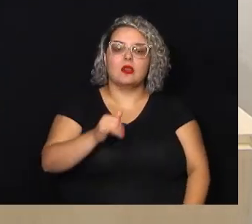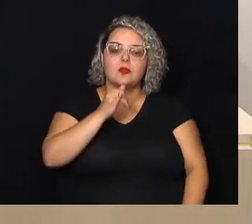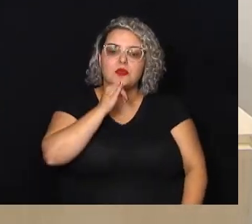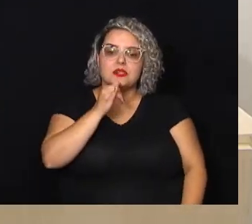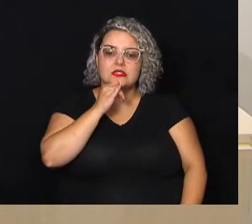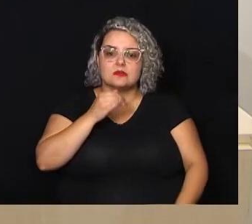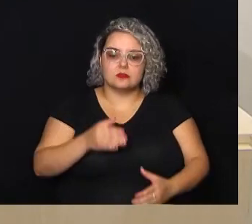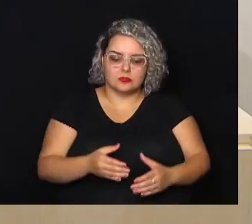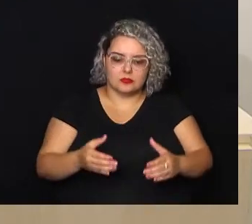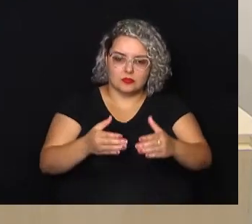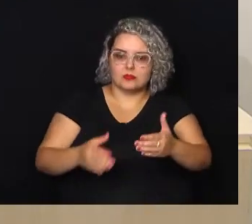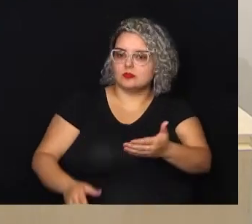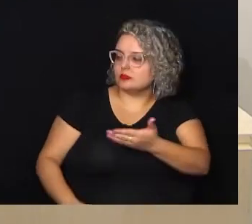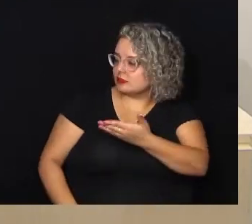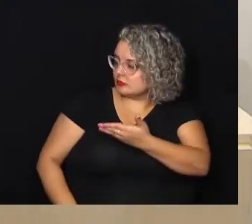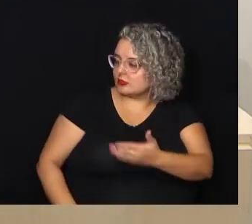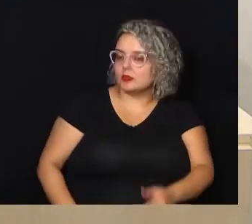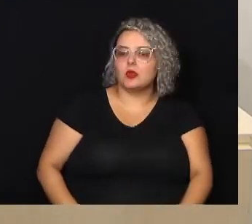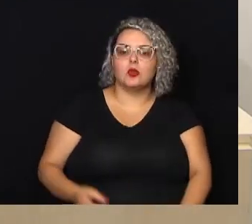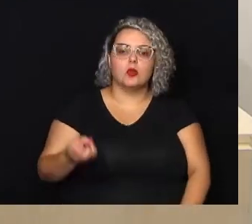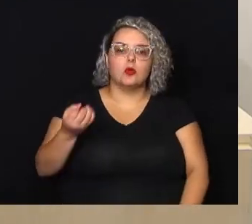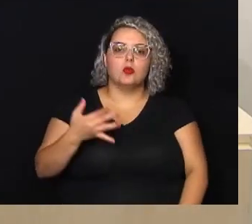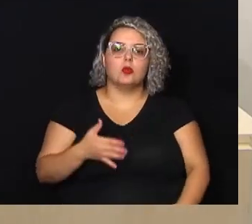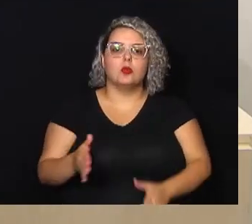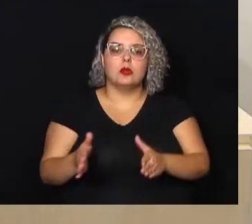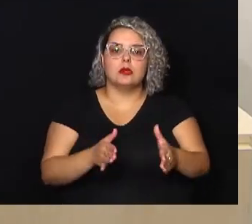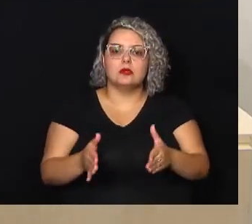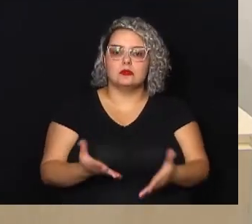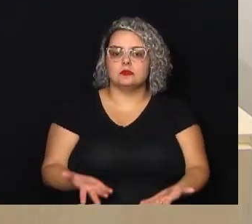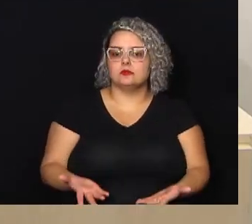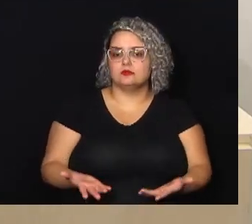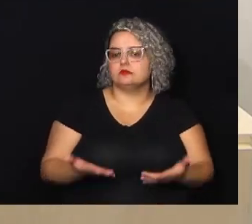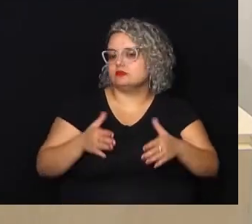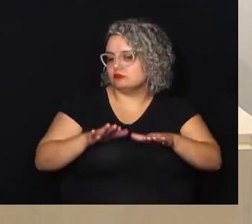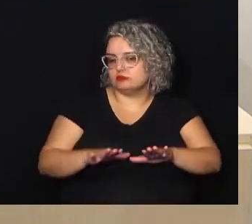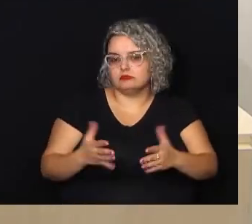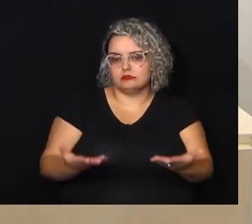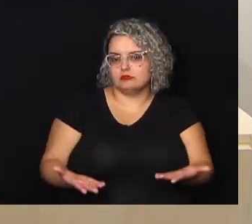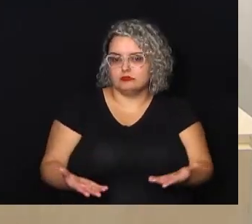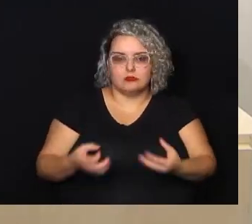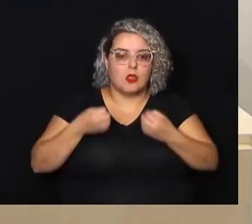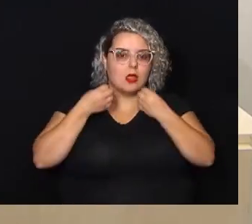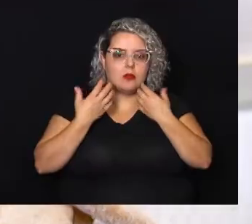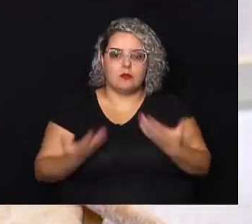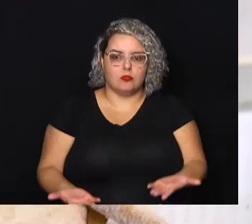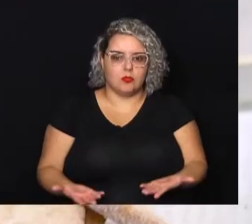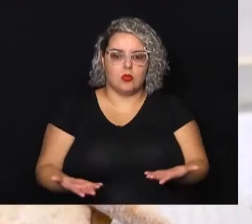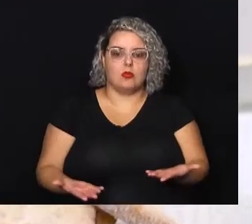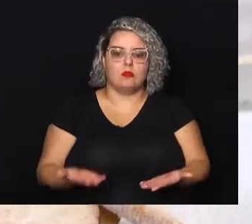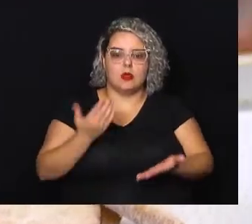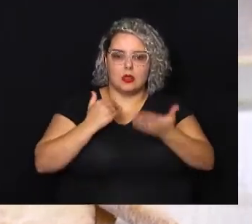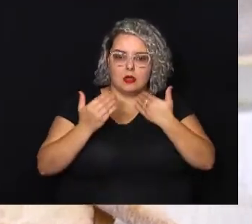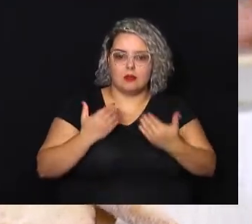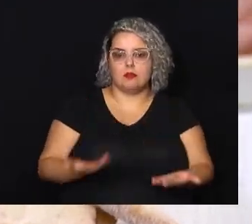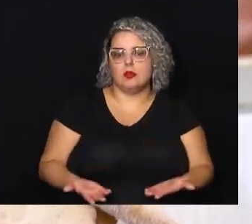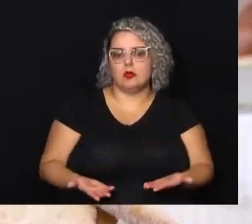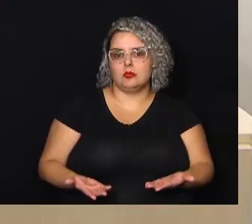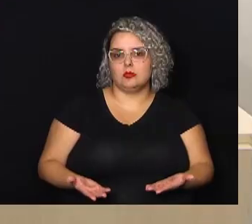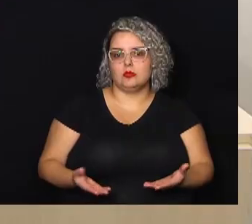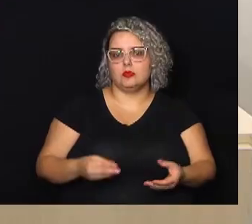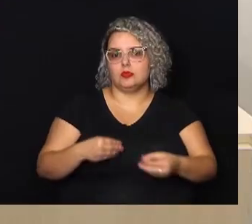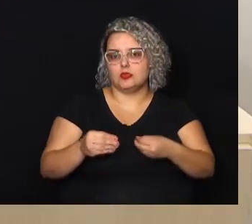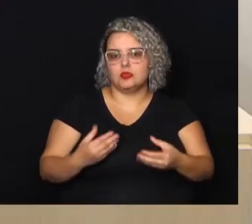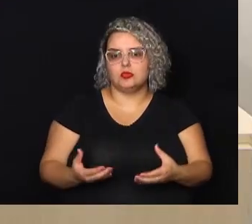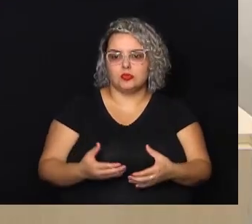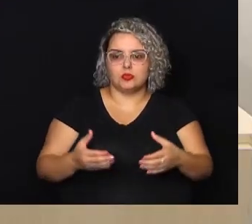exemplo, você colocou aqui nessa embalagem. Quanto tempo ela fica boa ainda para ser consumida